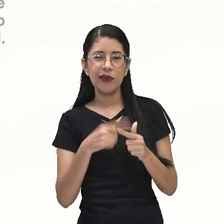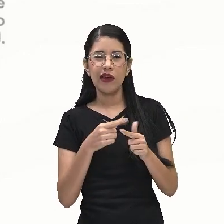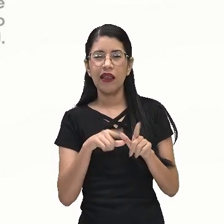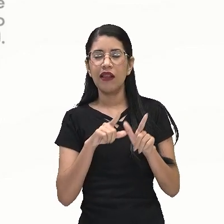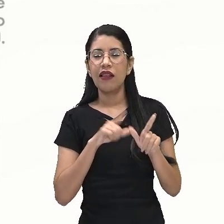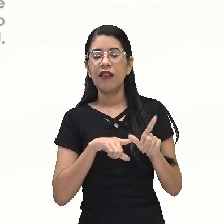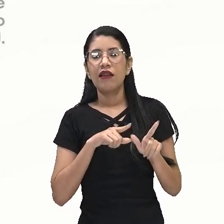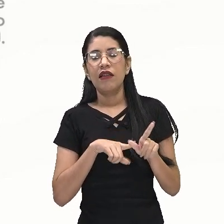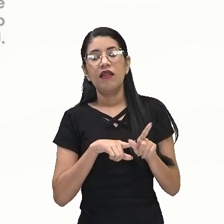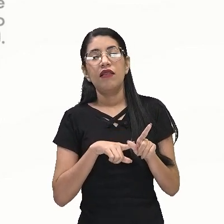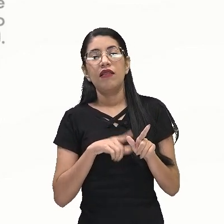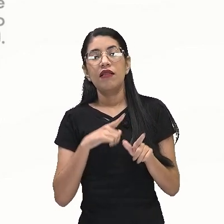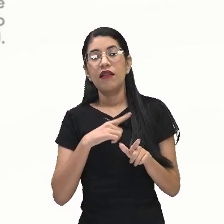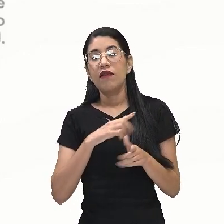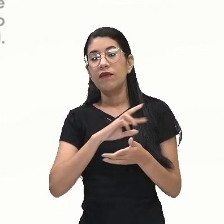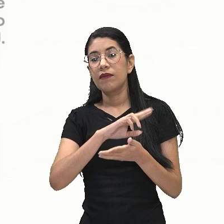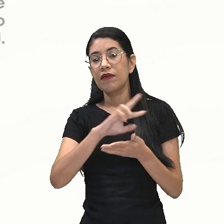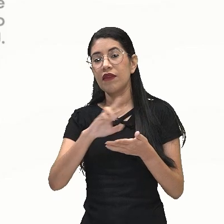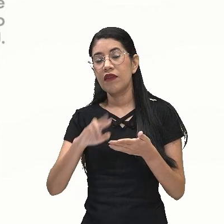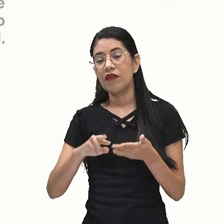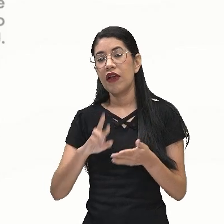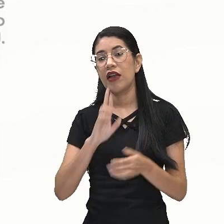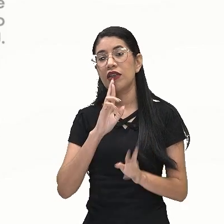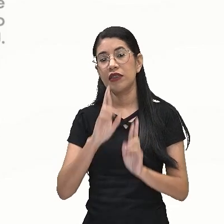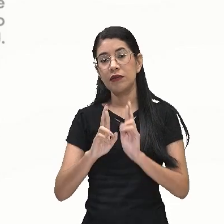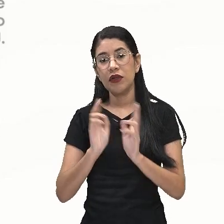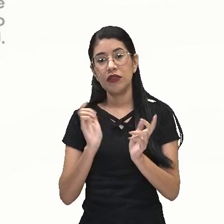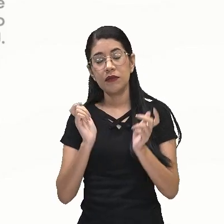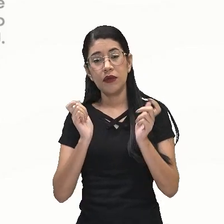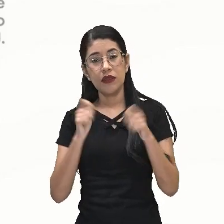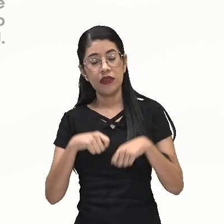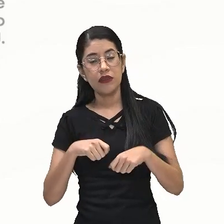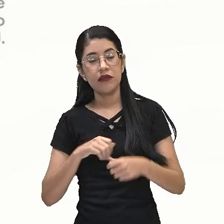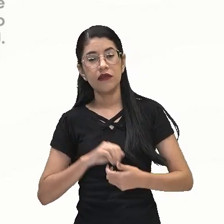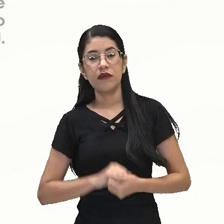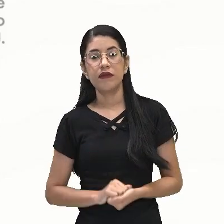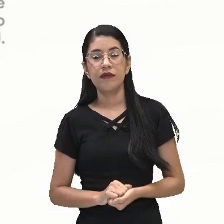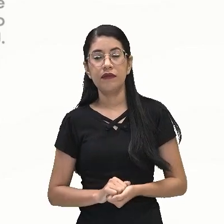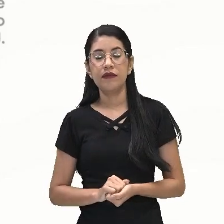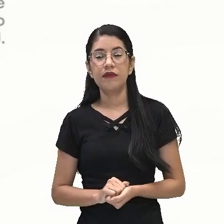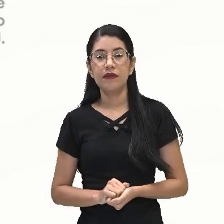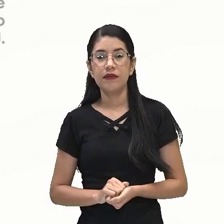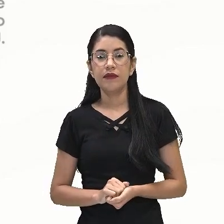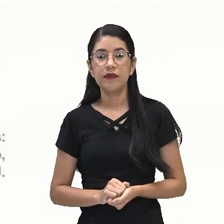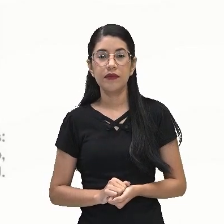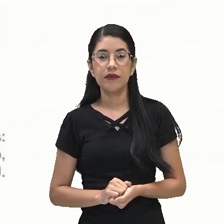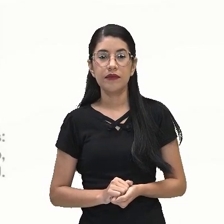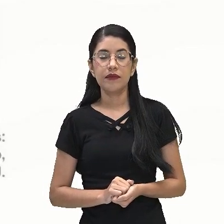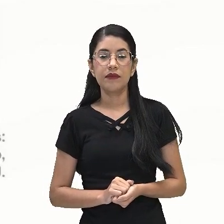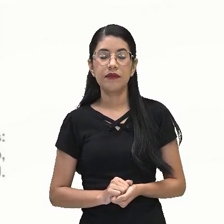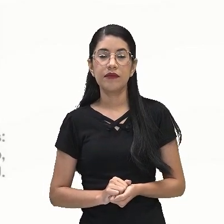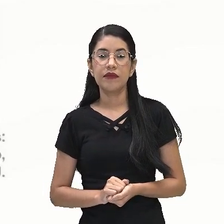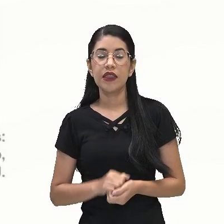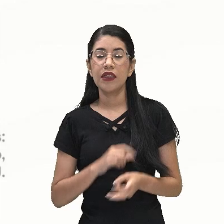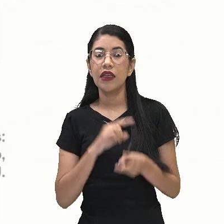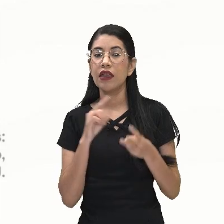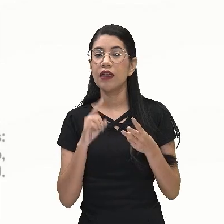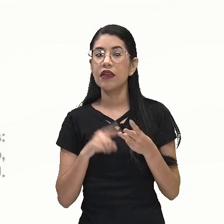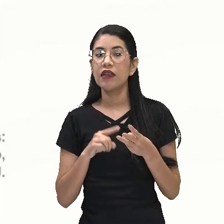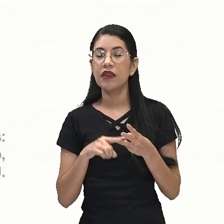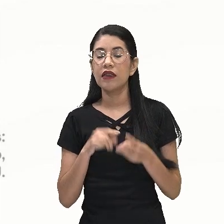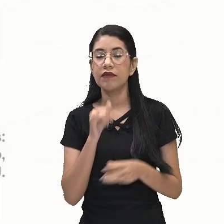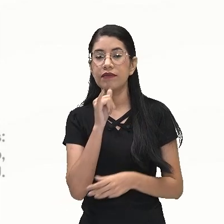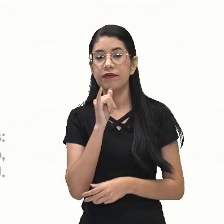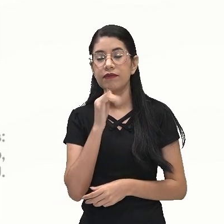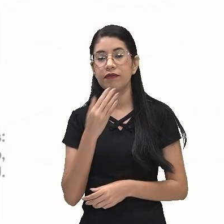não tenho apenas uma solução. Eu posso ter várias soluções para esse meu sistema. E meu terceiro